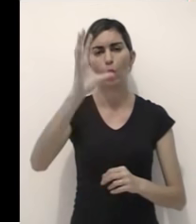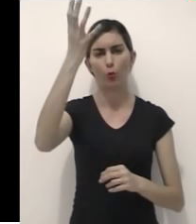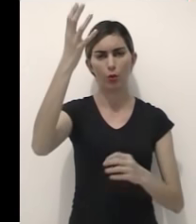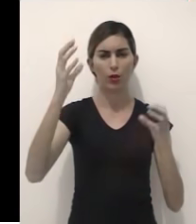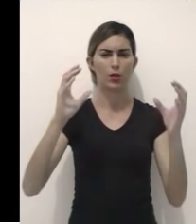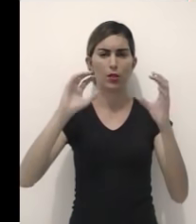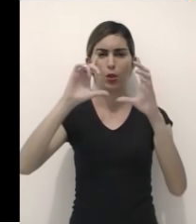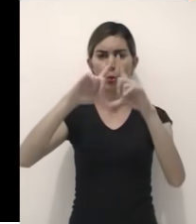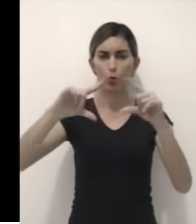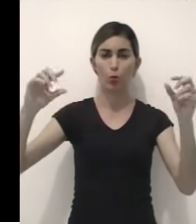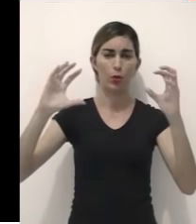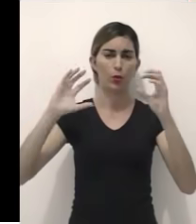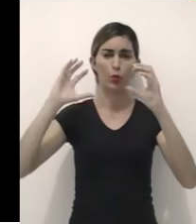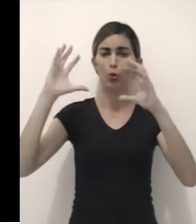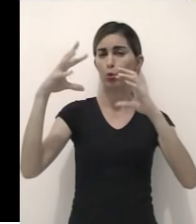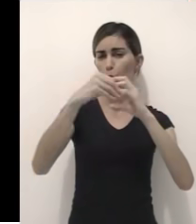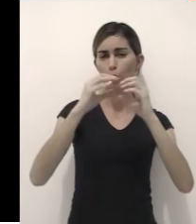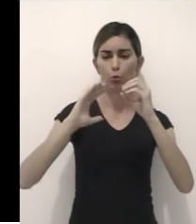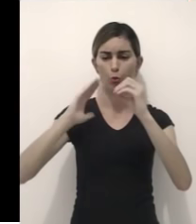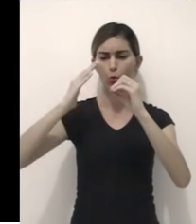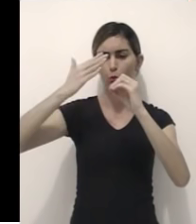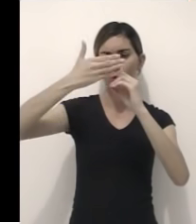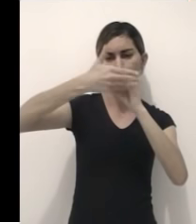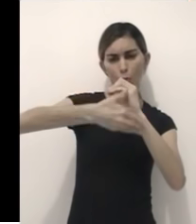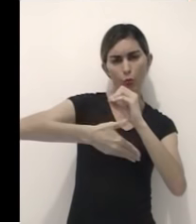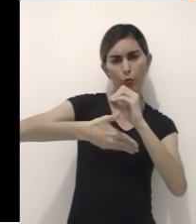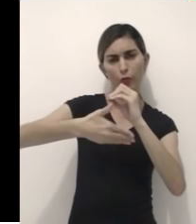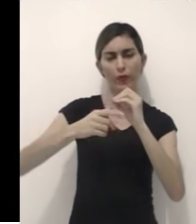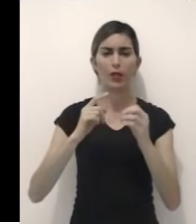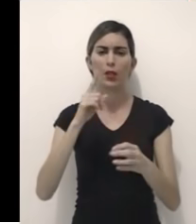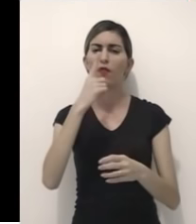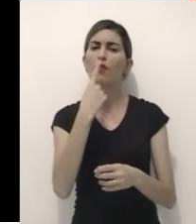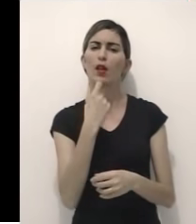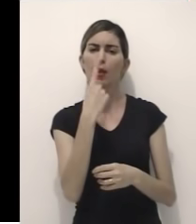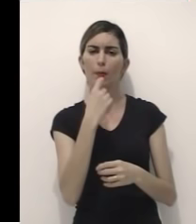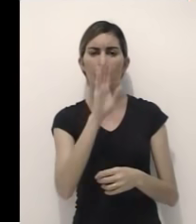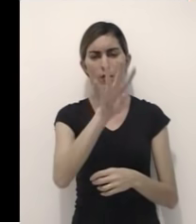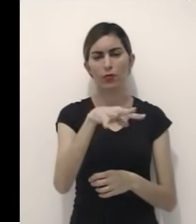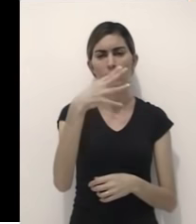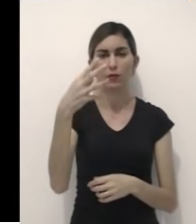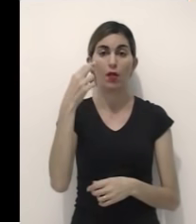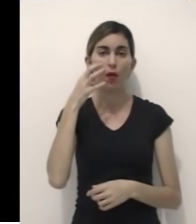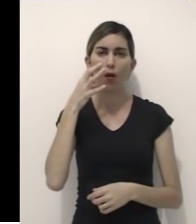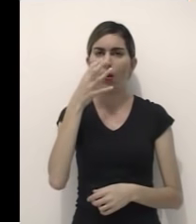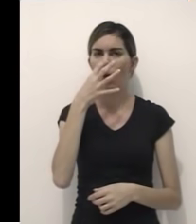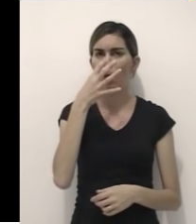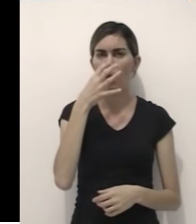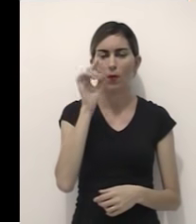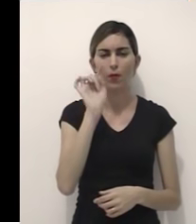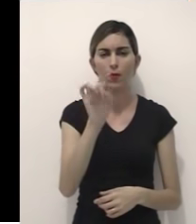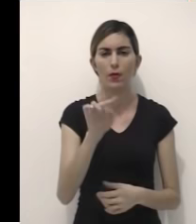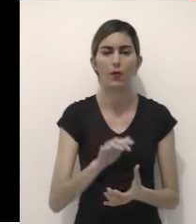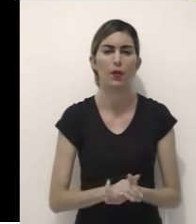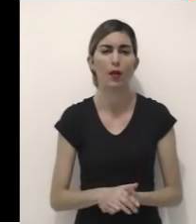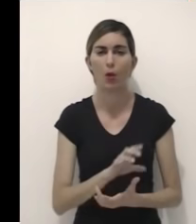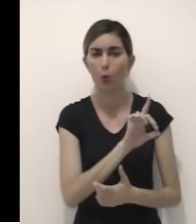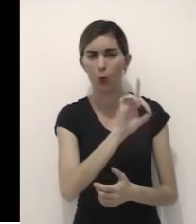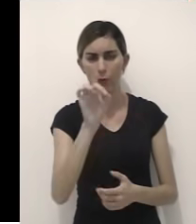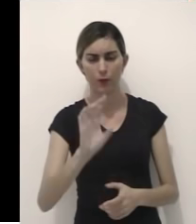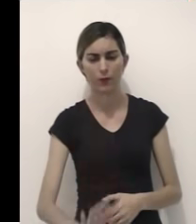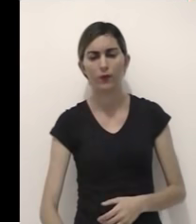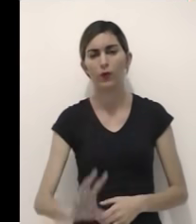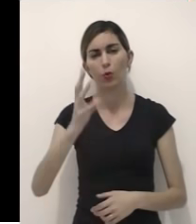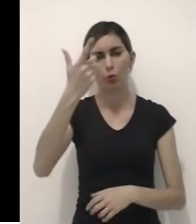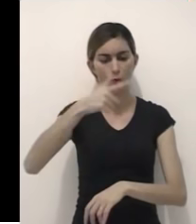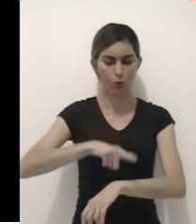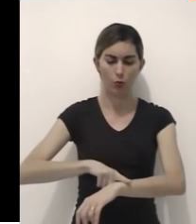vai acontecer um eclipse total. Está circulado aí de vermelho na tabela para que vocês observem o dia que